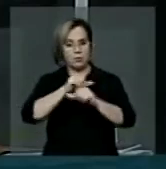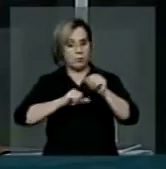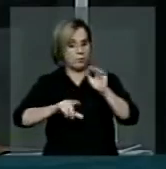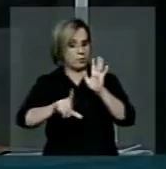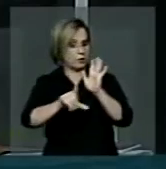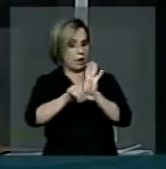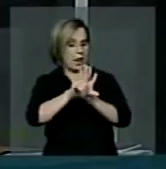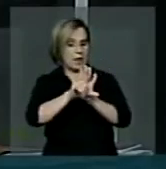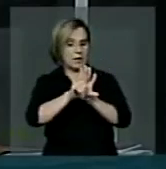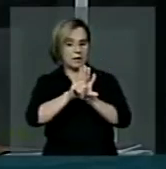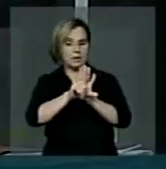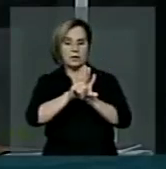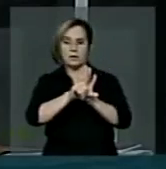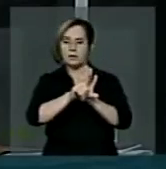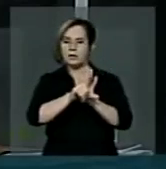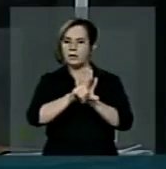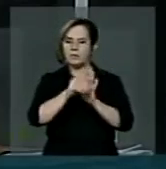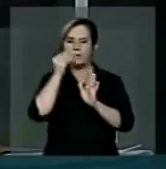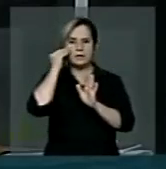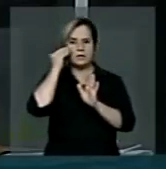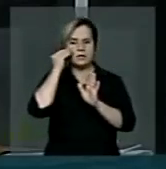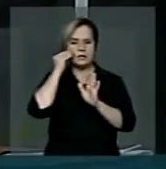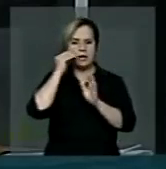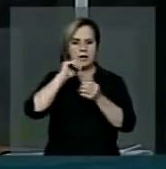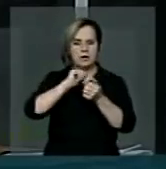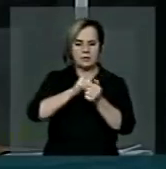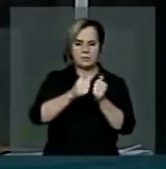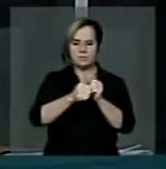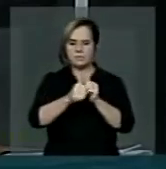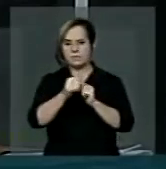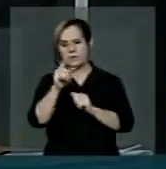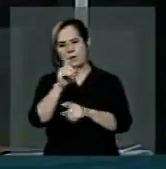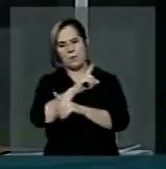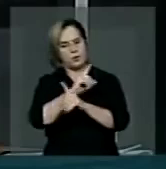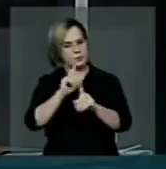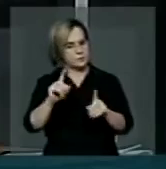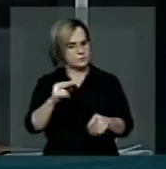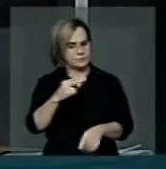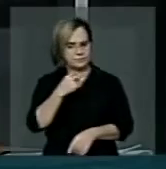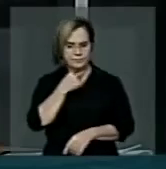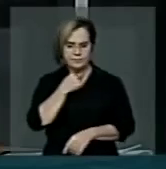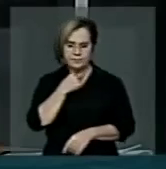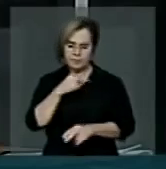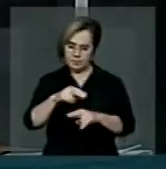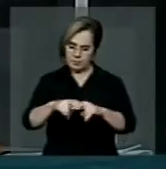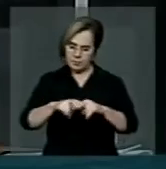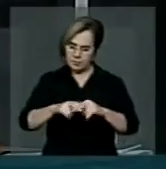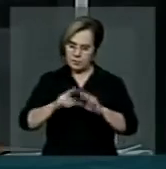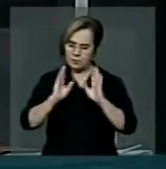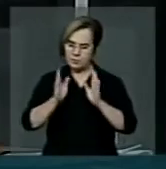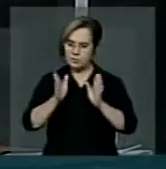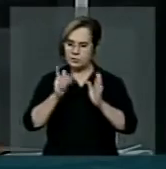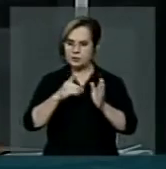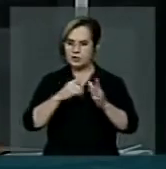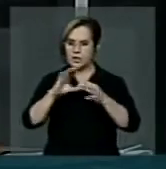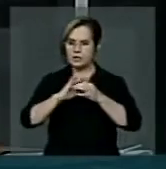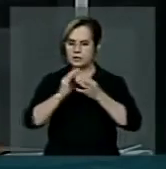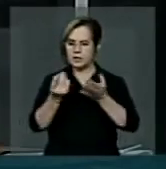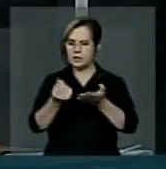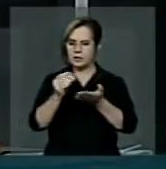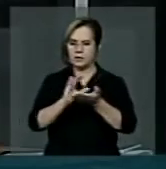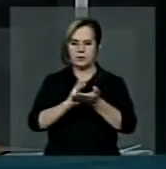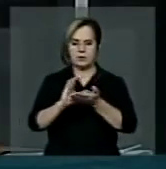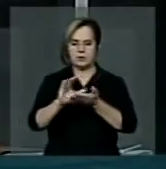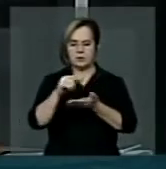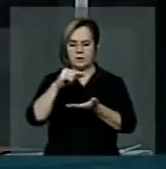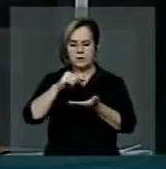para legalizar crimes, alegando a tese do fato consumado. Assim, já foram liberados os grãos